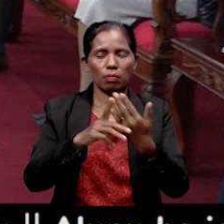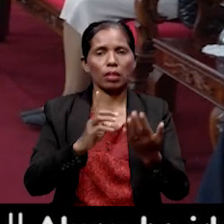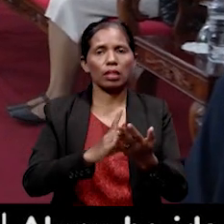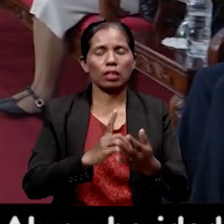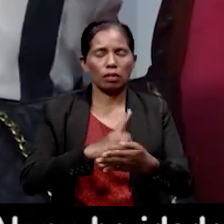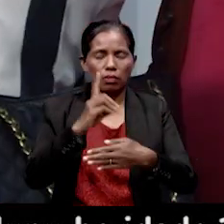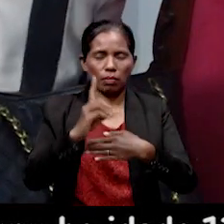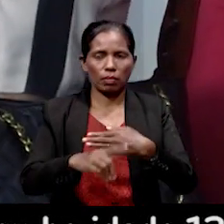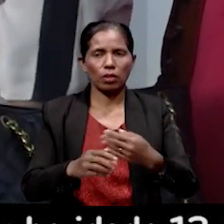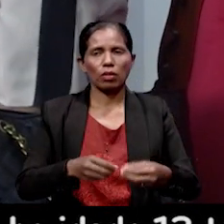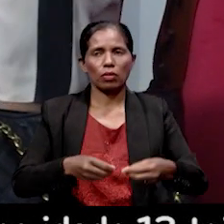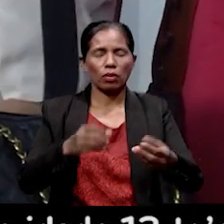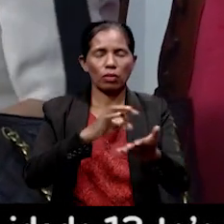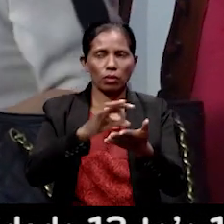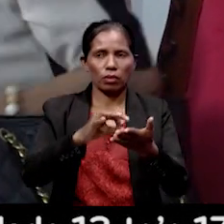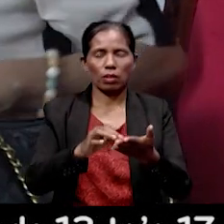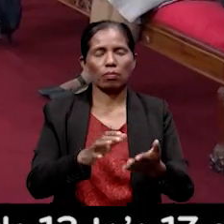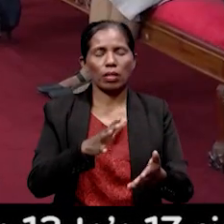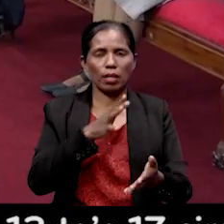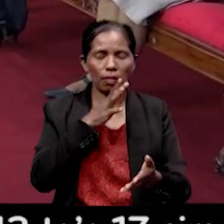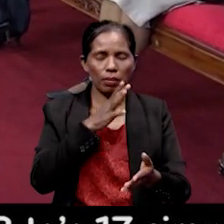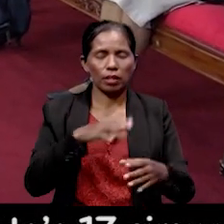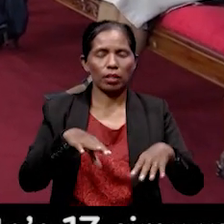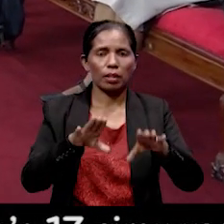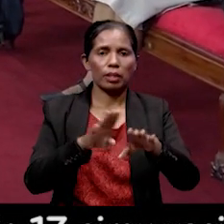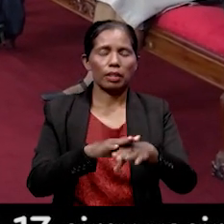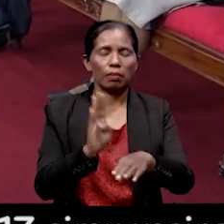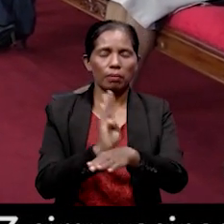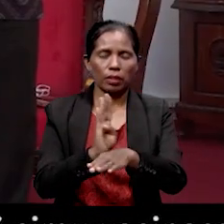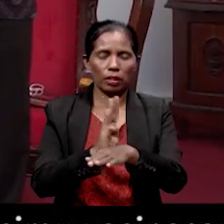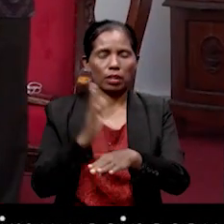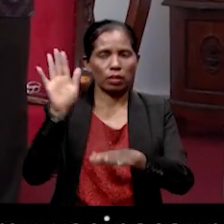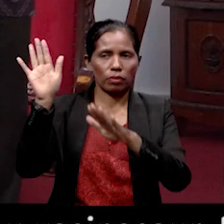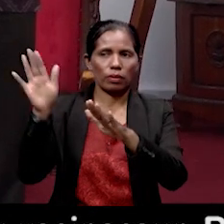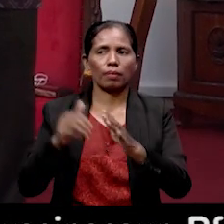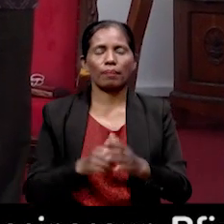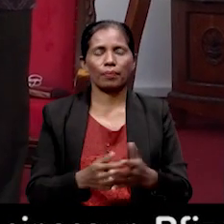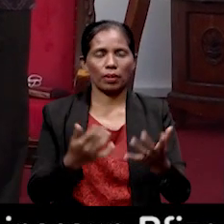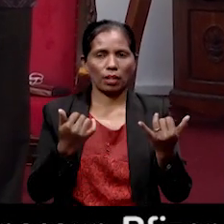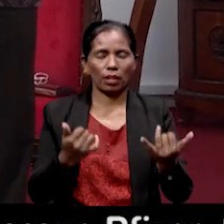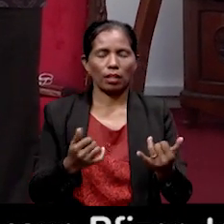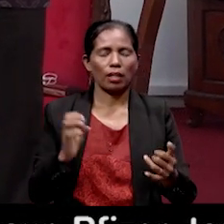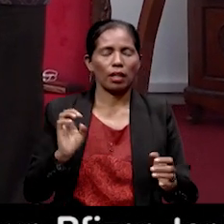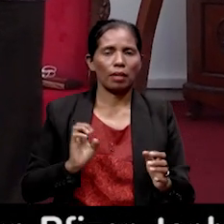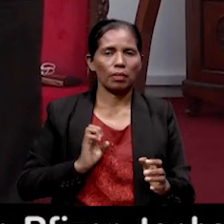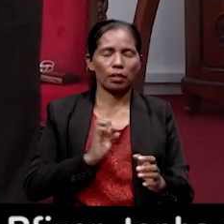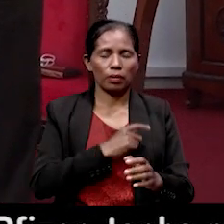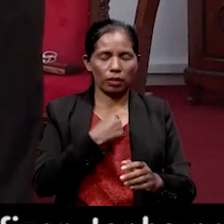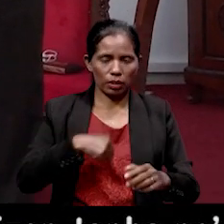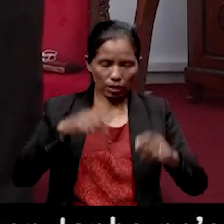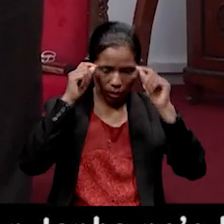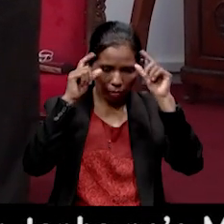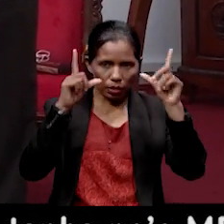fo formação ba inan feton sira nebe halo negócio iha área rural. Nunemos embaixador China iha Timor-Leste